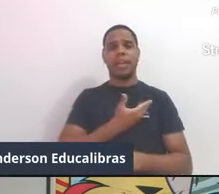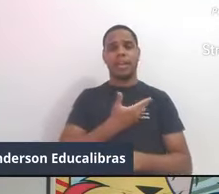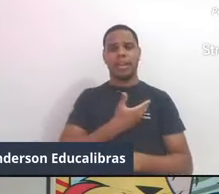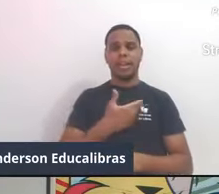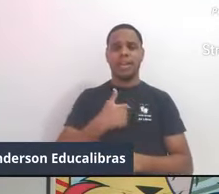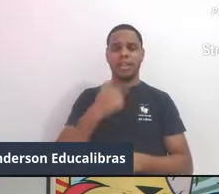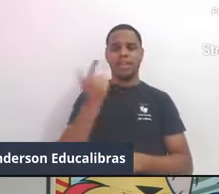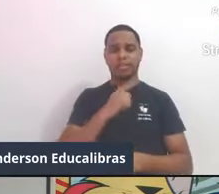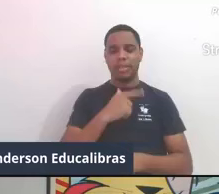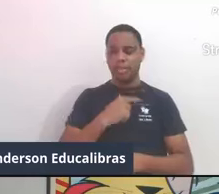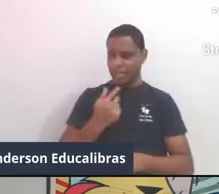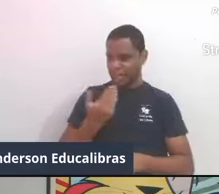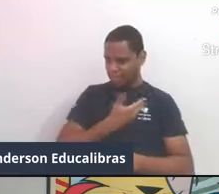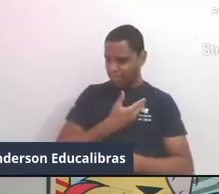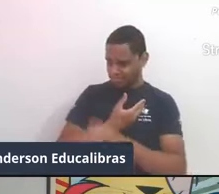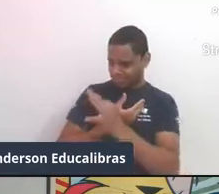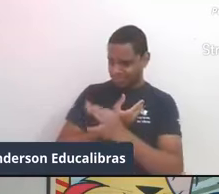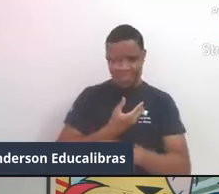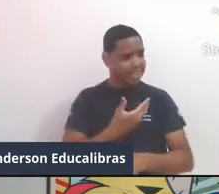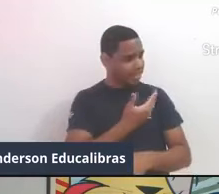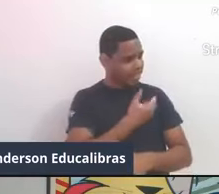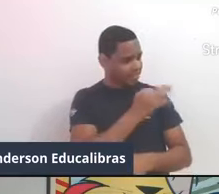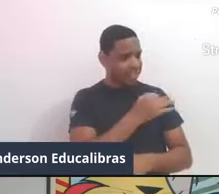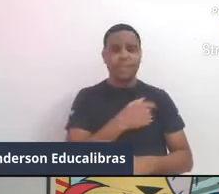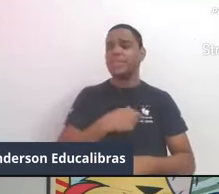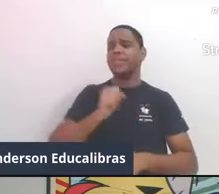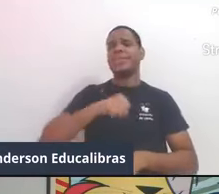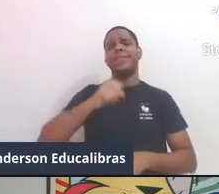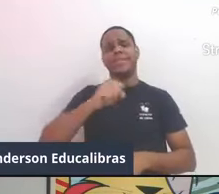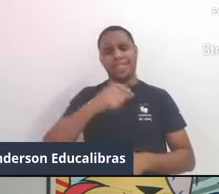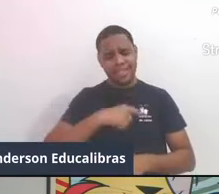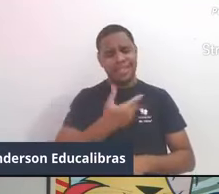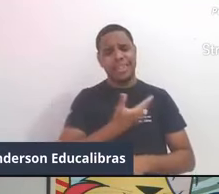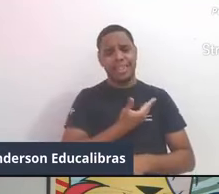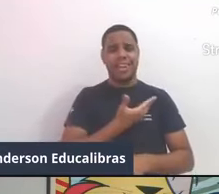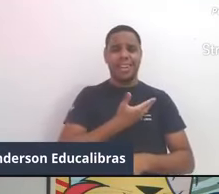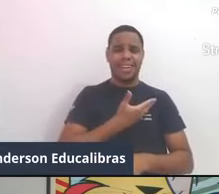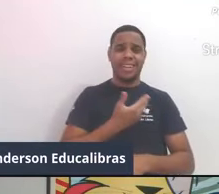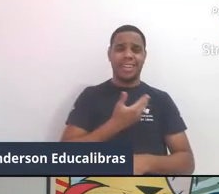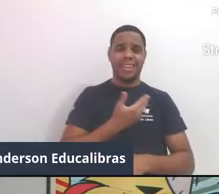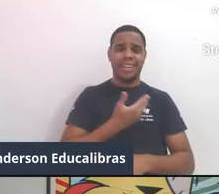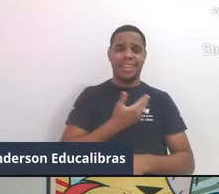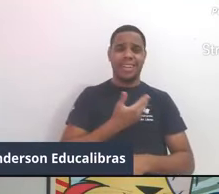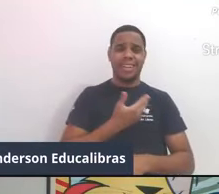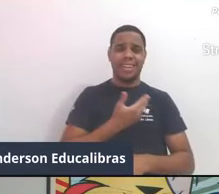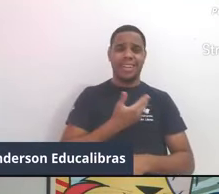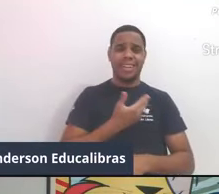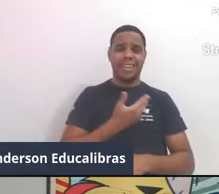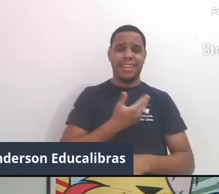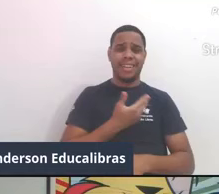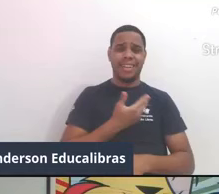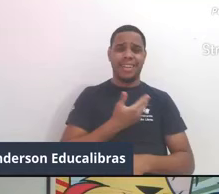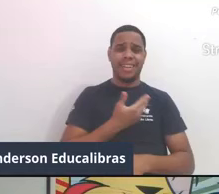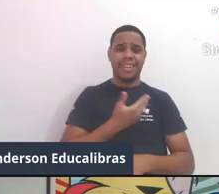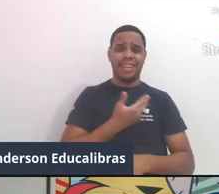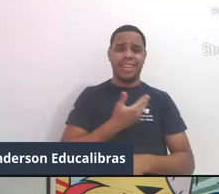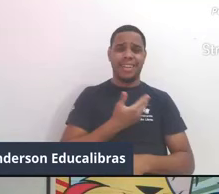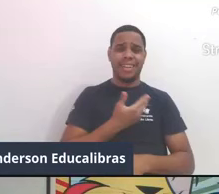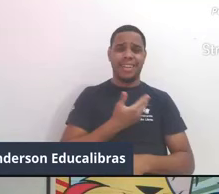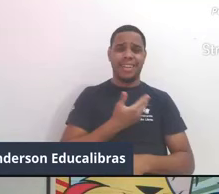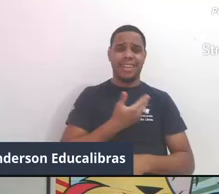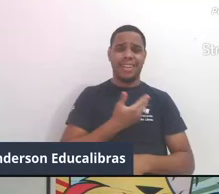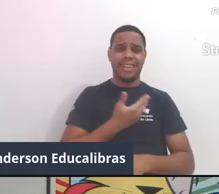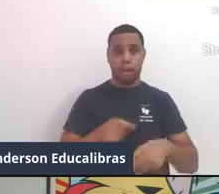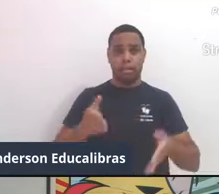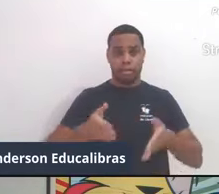conquistei. Claro. Eu acho que, né, nesse momento, como